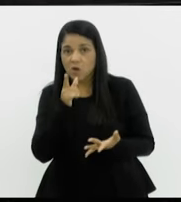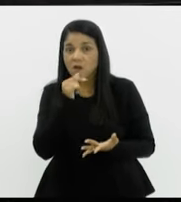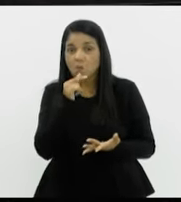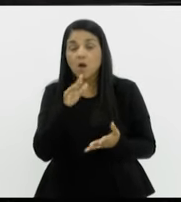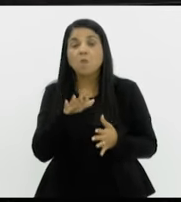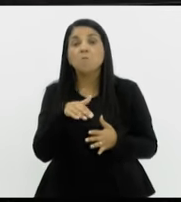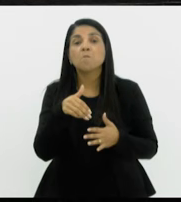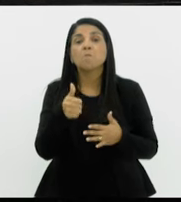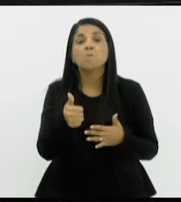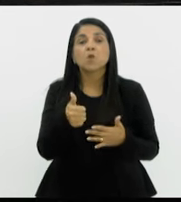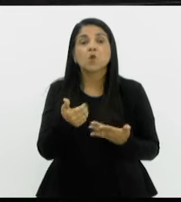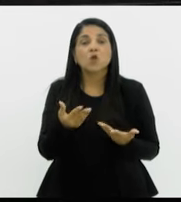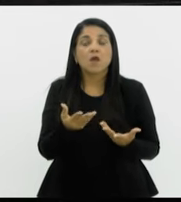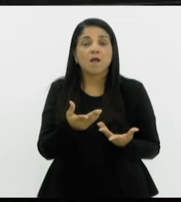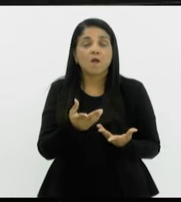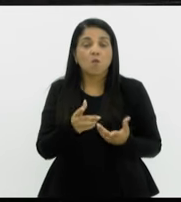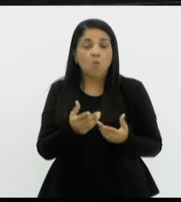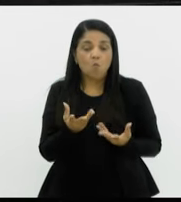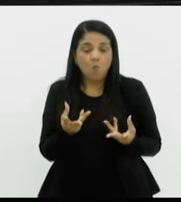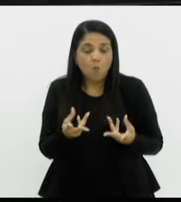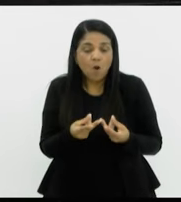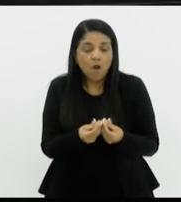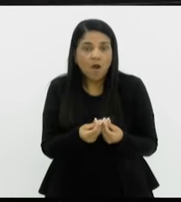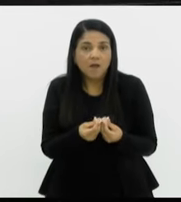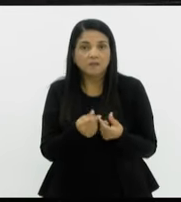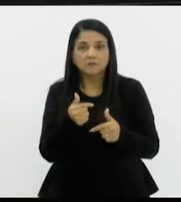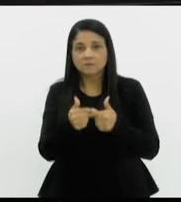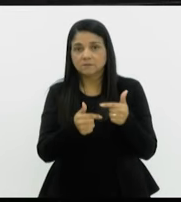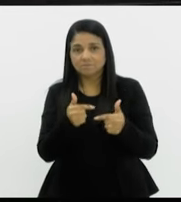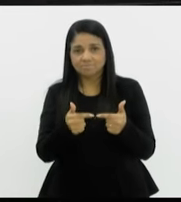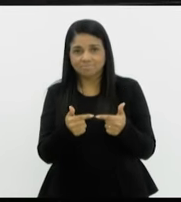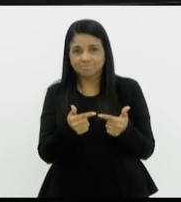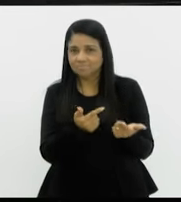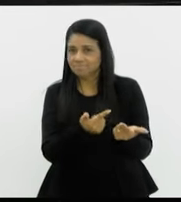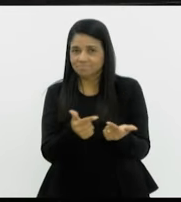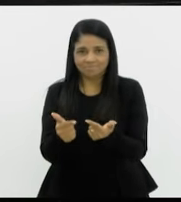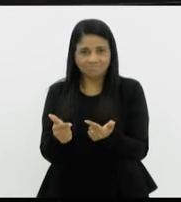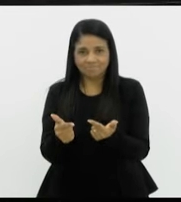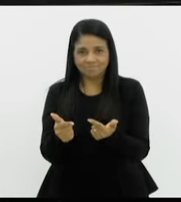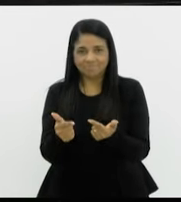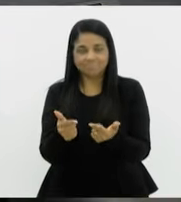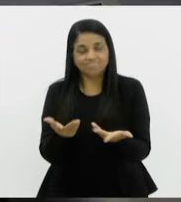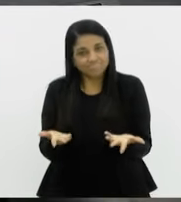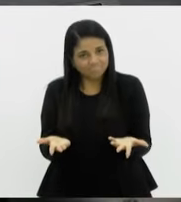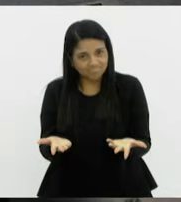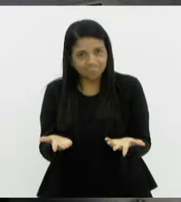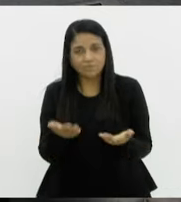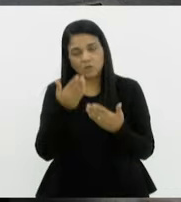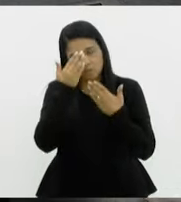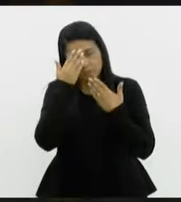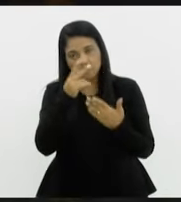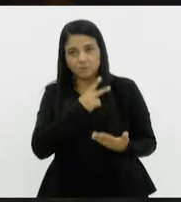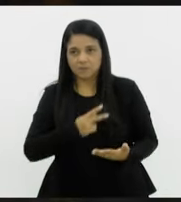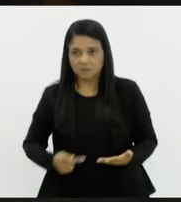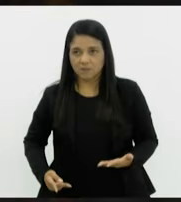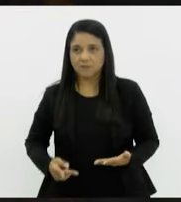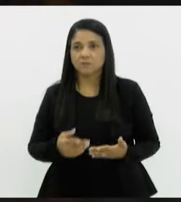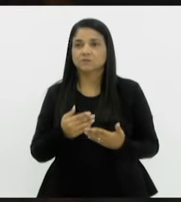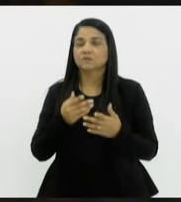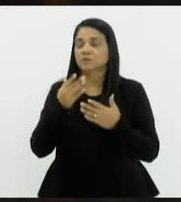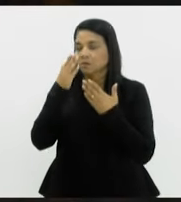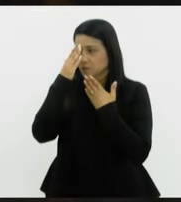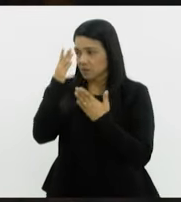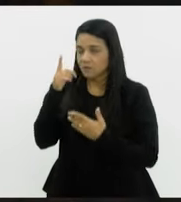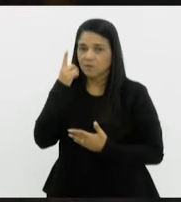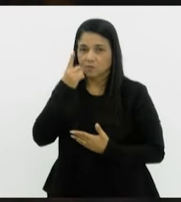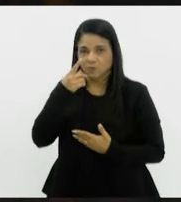do serviço? Até agora não veio. Muito obrigado, presidente. Obrigado, deputado Luiz Paulo.